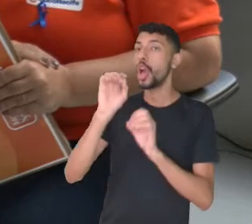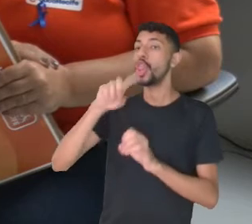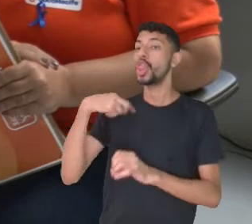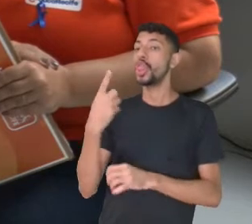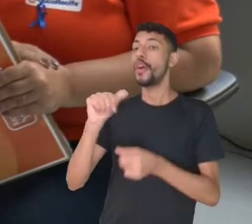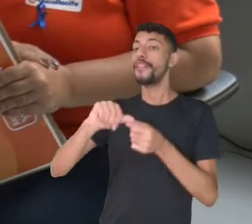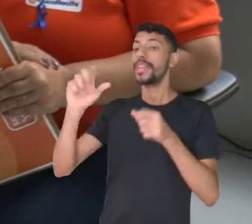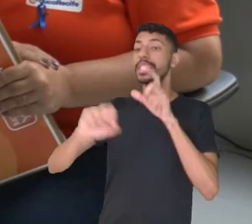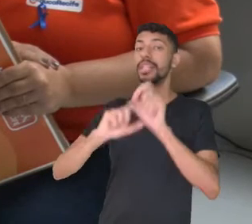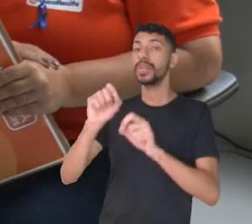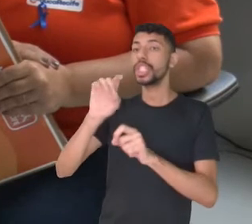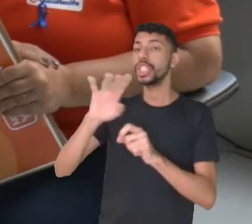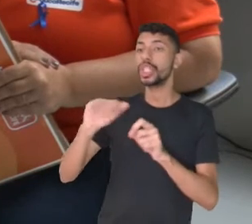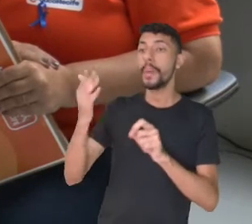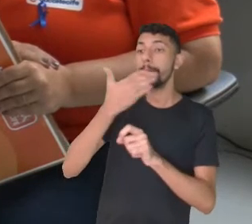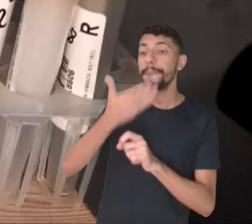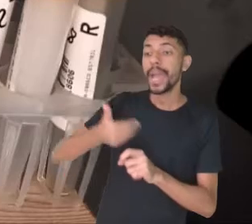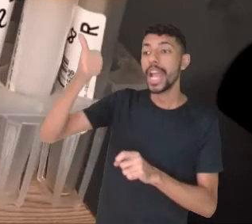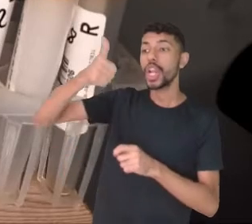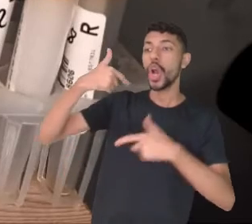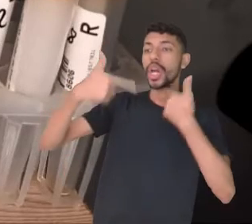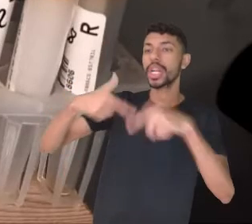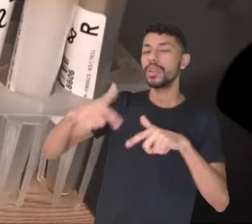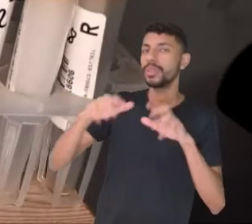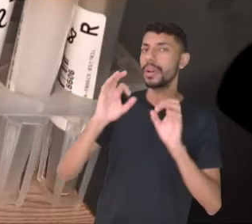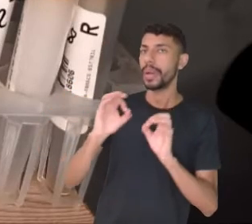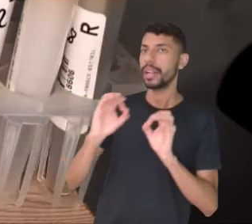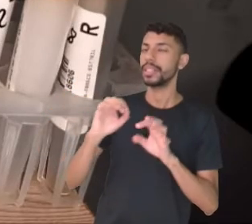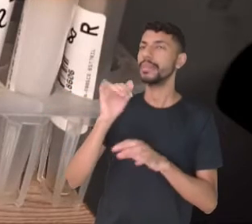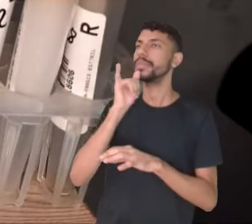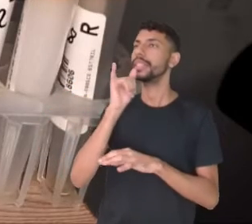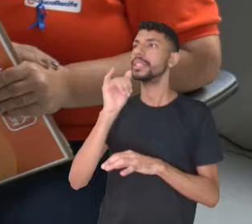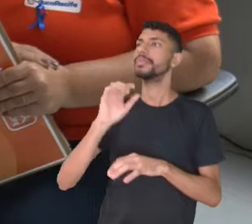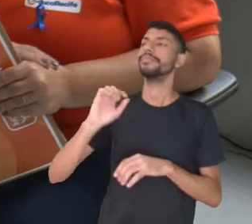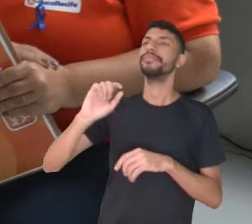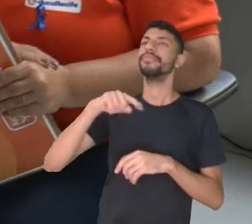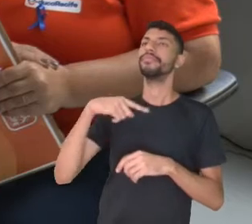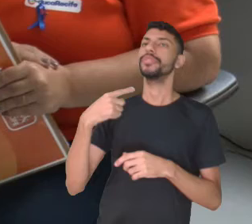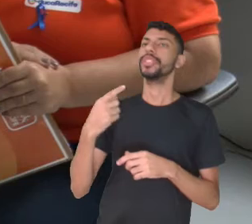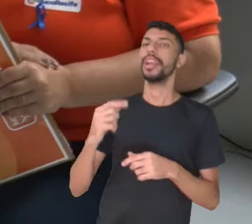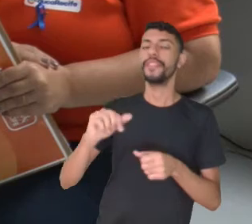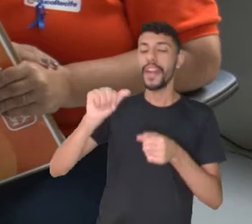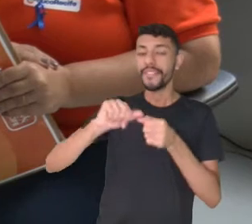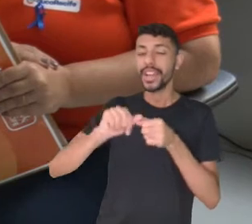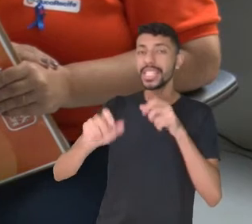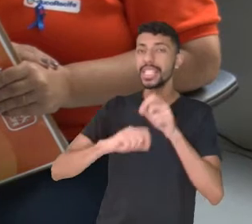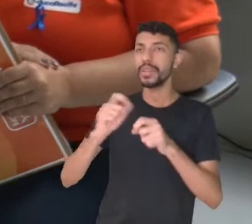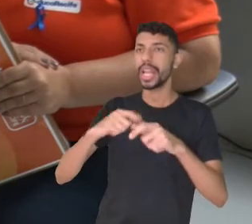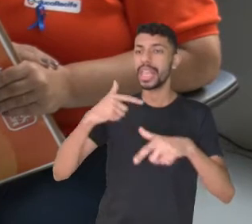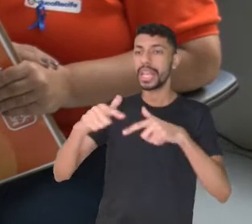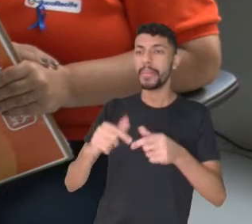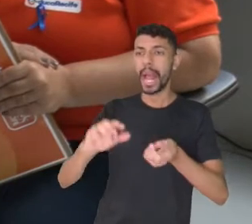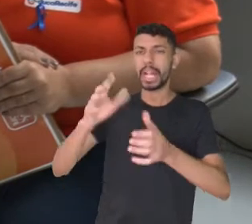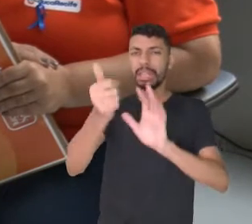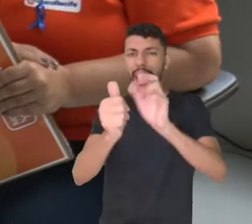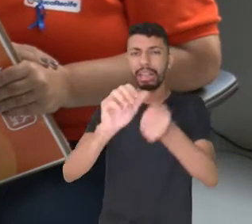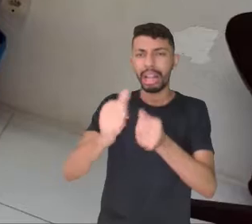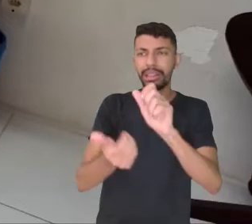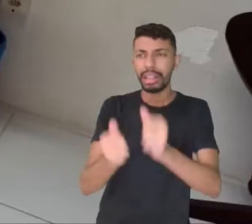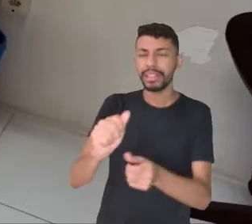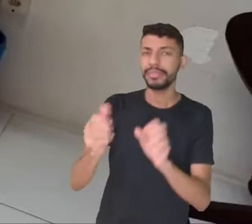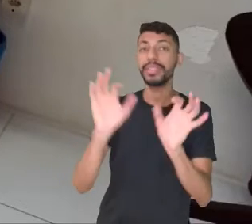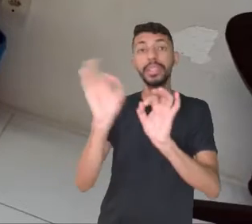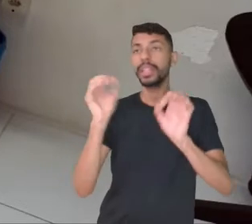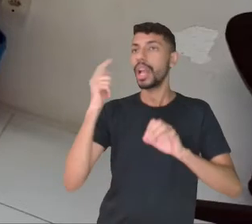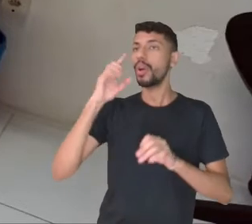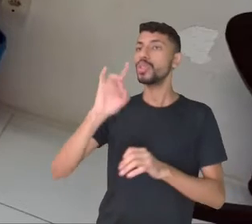essa mão de obra. Em vez de ele fazer trabalhos manuais repetitivos, ele agora vai fazer a análise dessas imagens e dizer se o sistema acertou ou